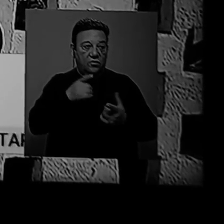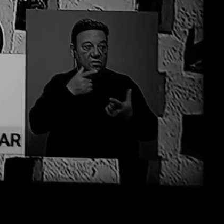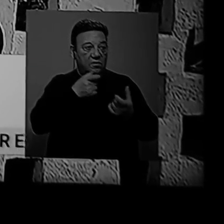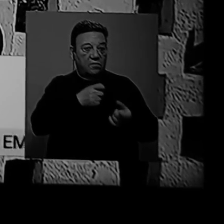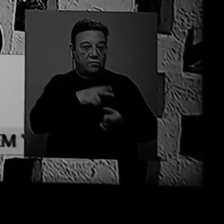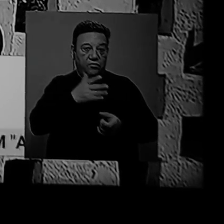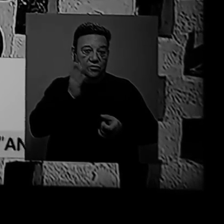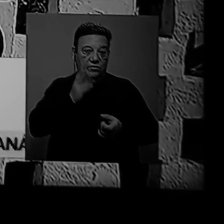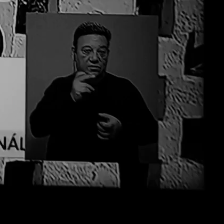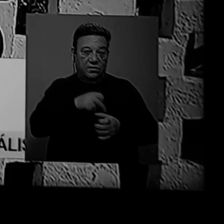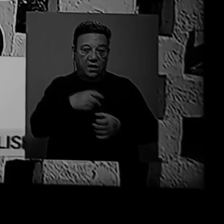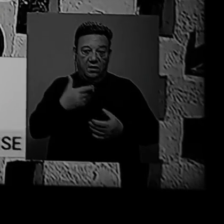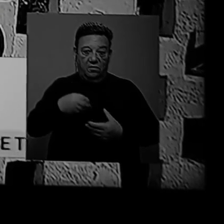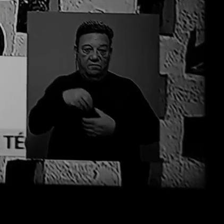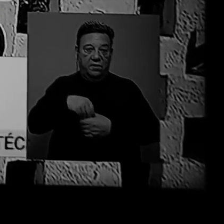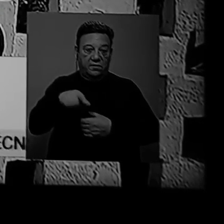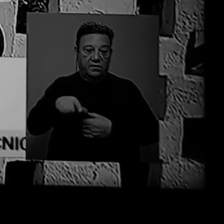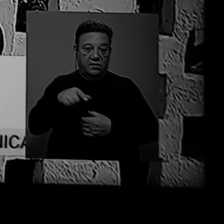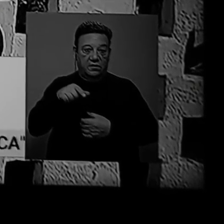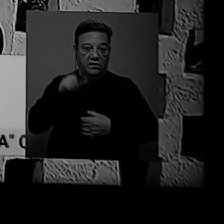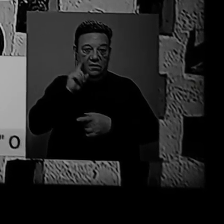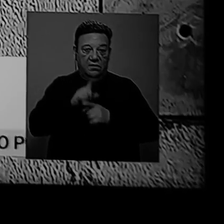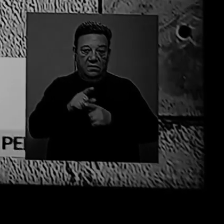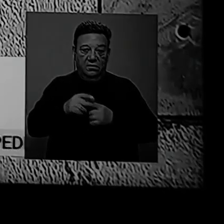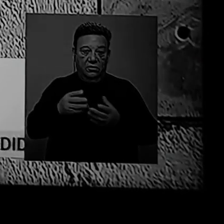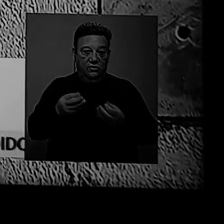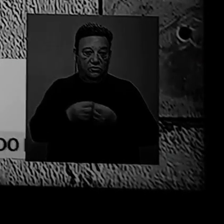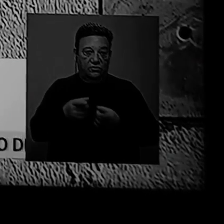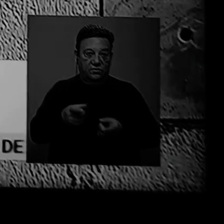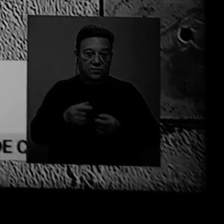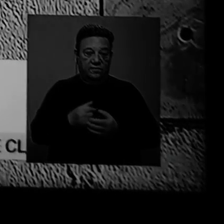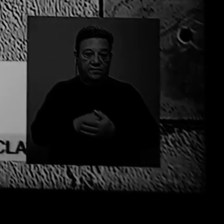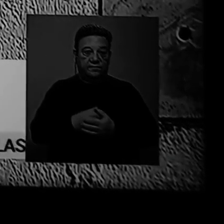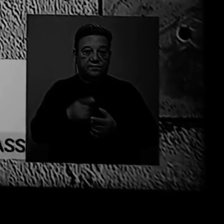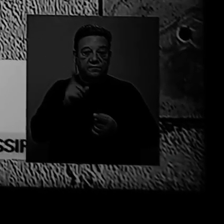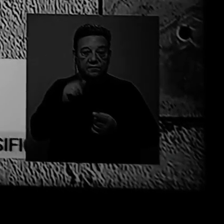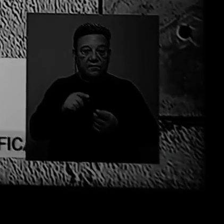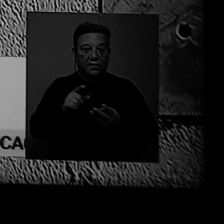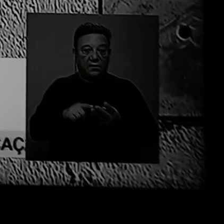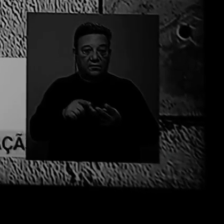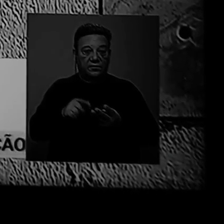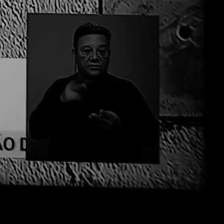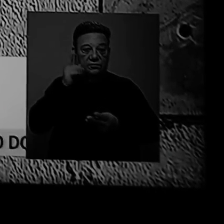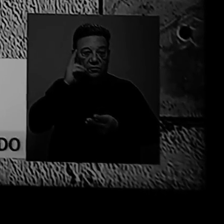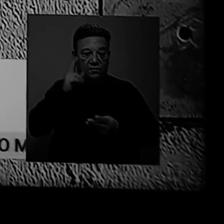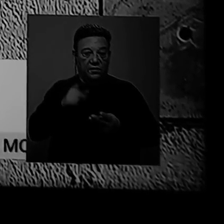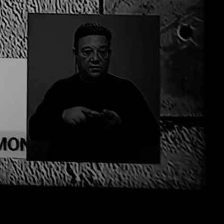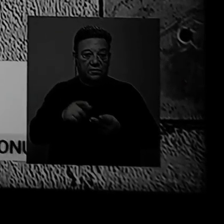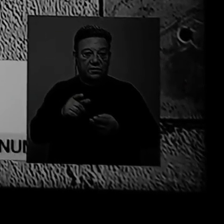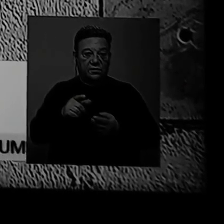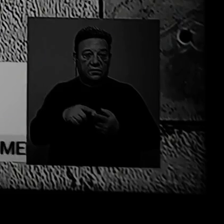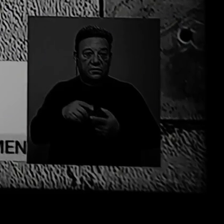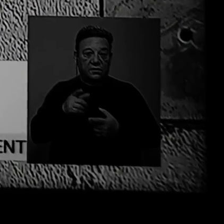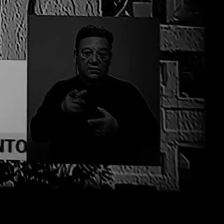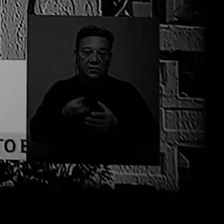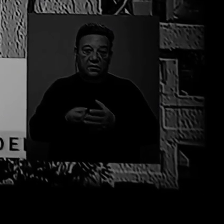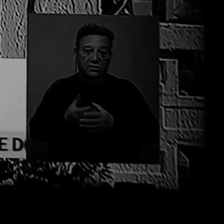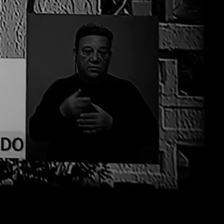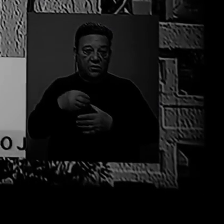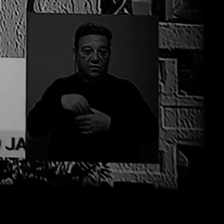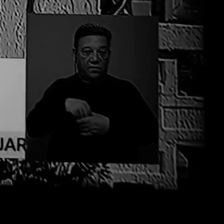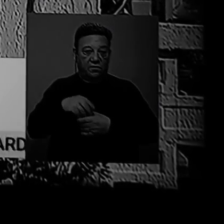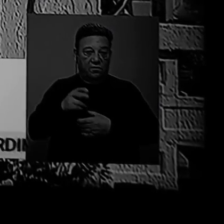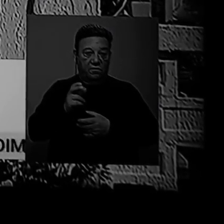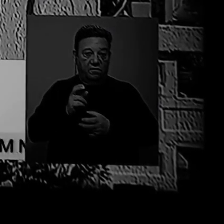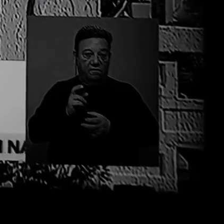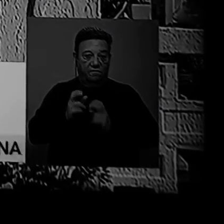neste momento fazem parte deste conjunto, e também os bombeiros, nasceu dentro da fábrica, o próprio